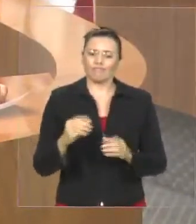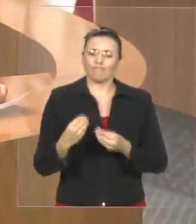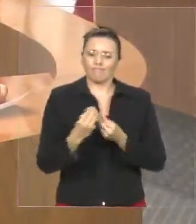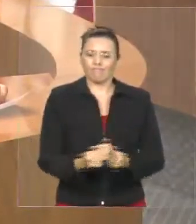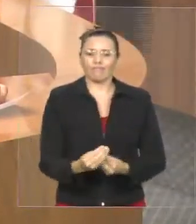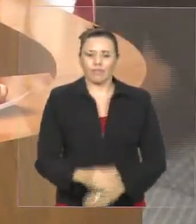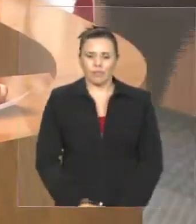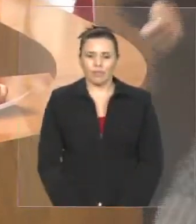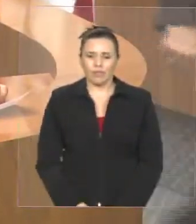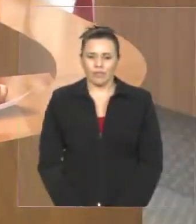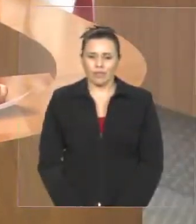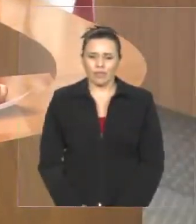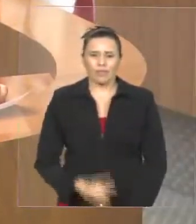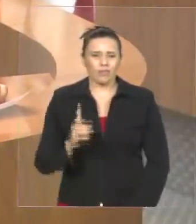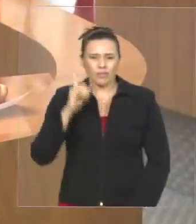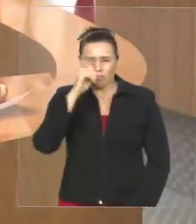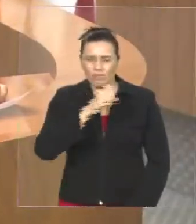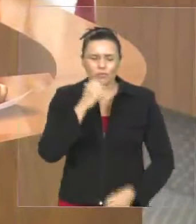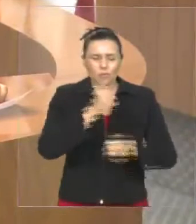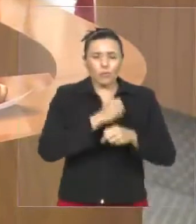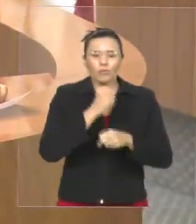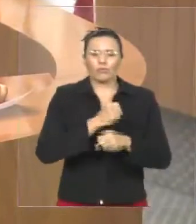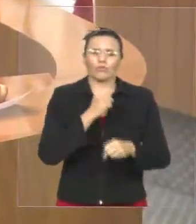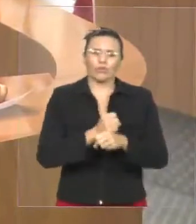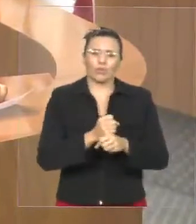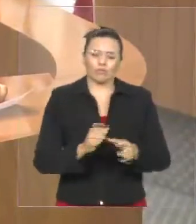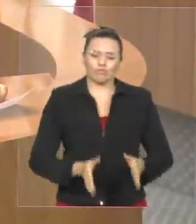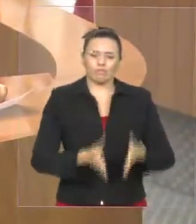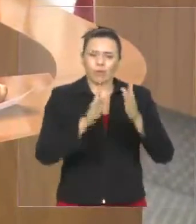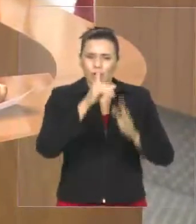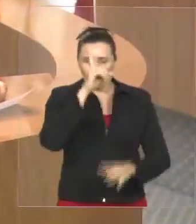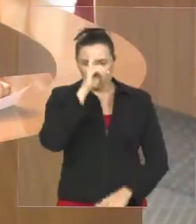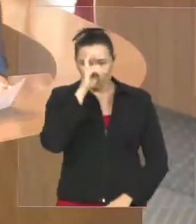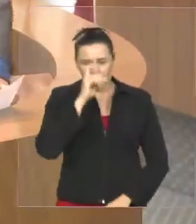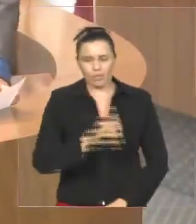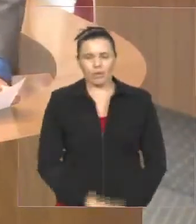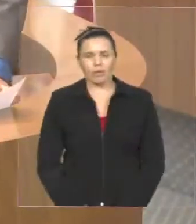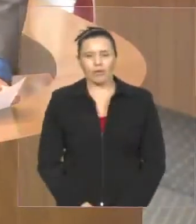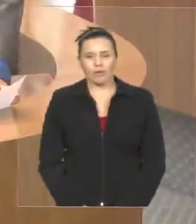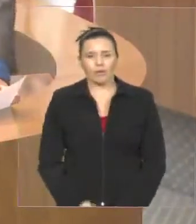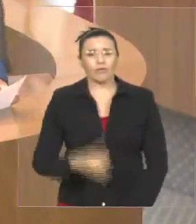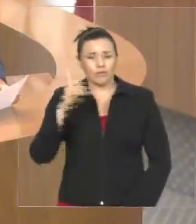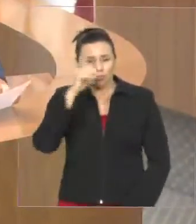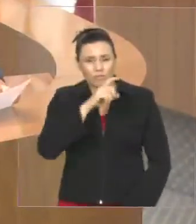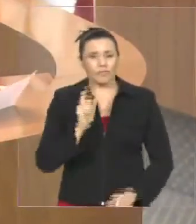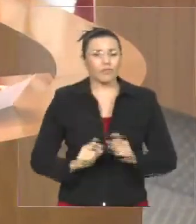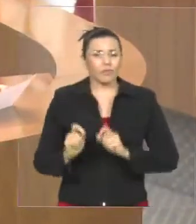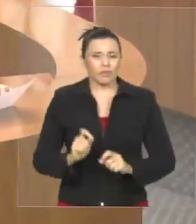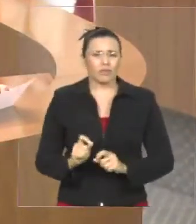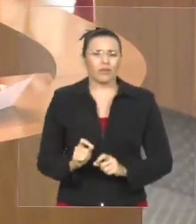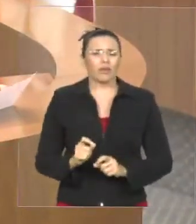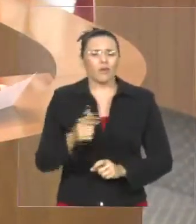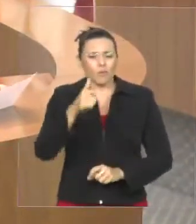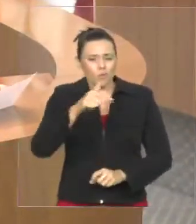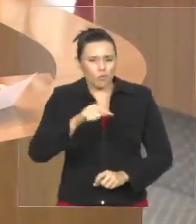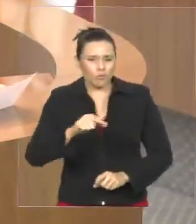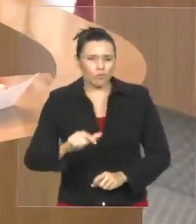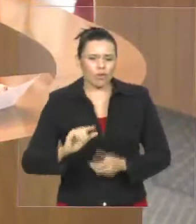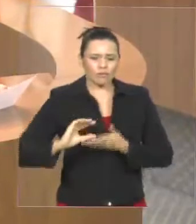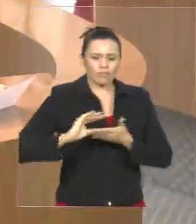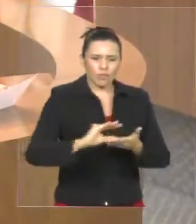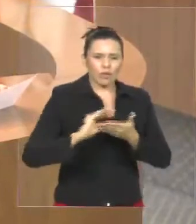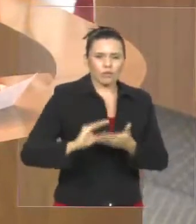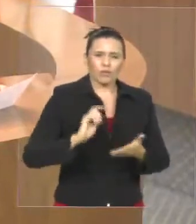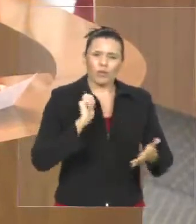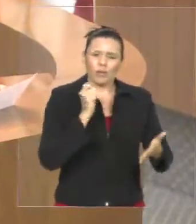difícil é garantir o custeio, é garantir o funcionamento. E só o aporte do governo do Estado nessas